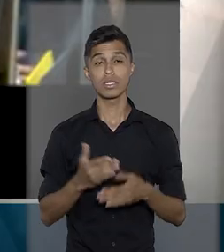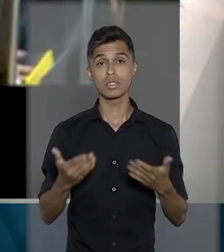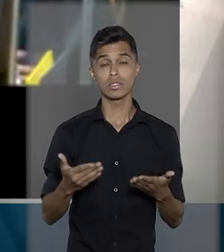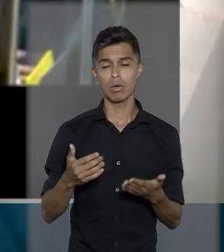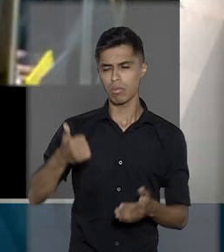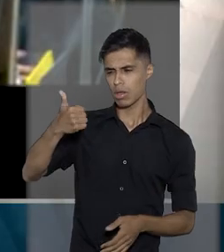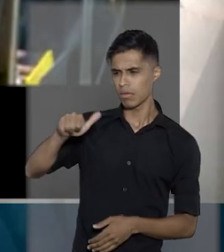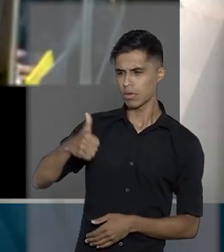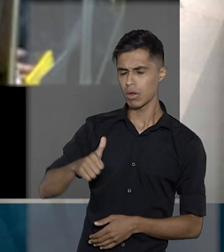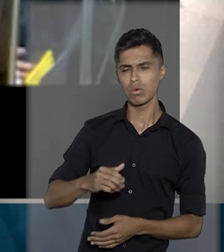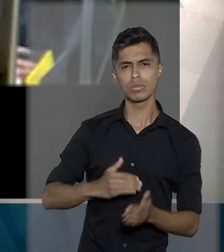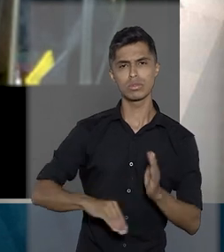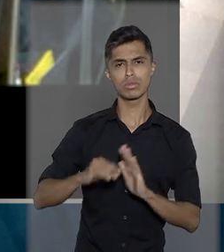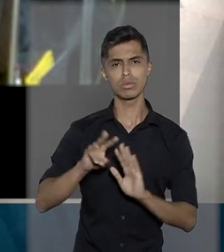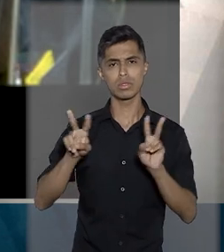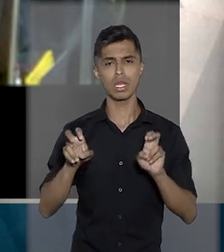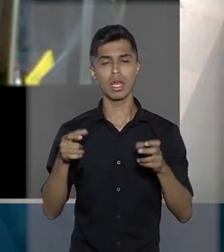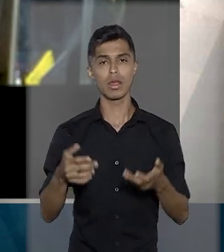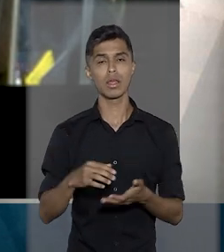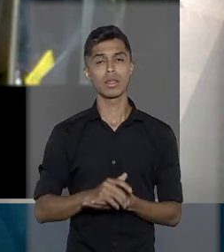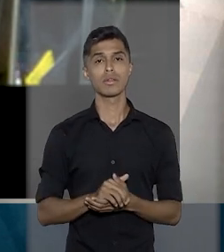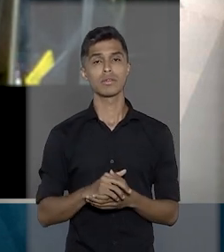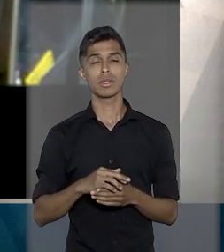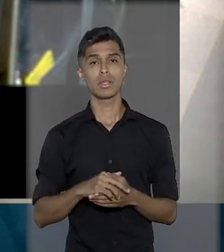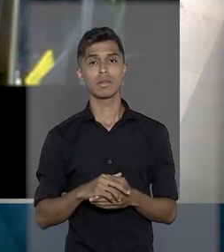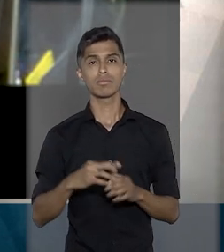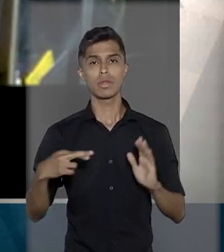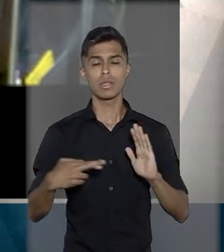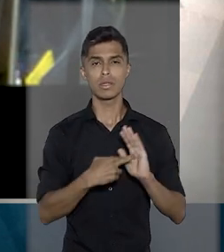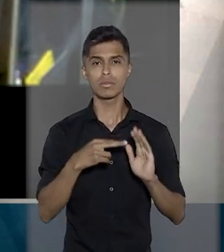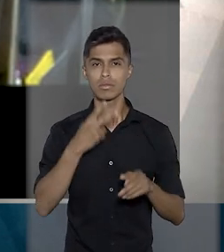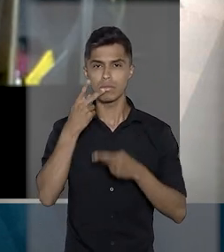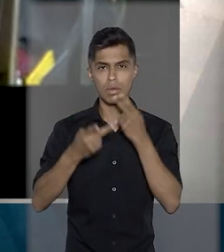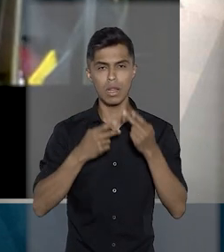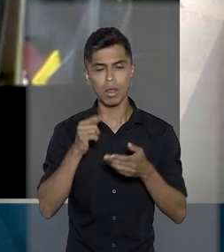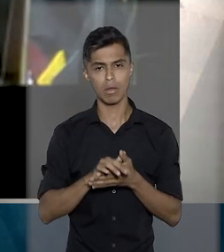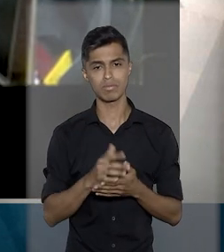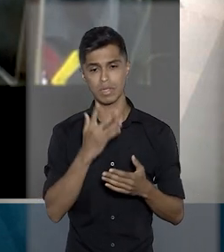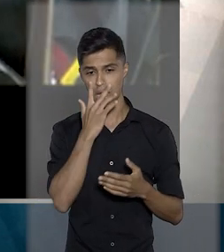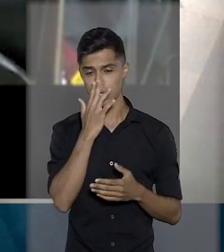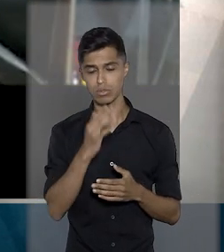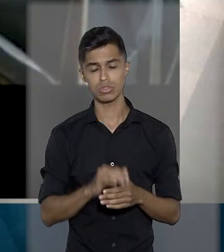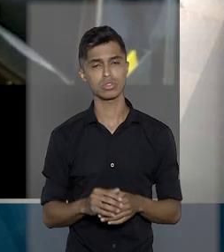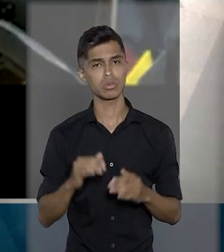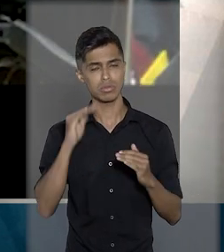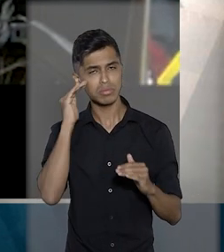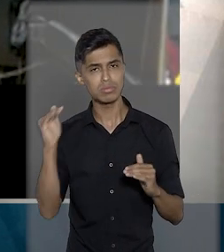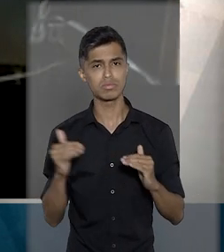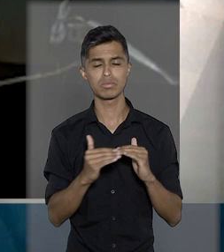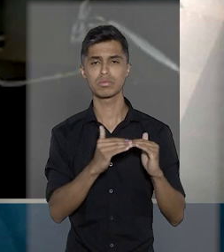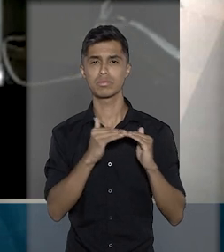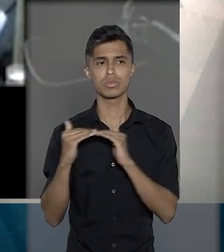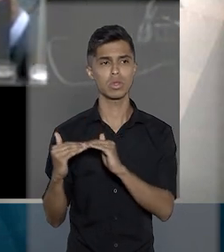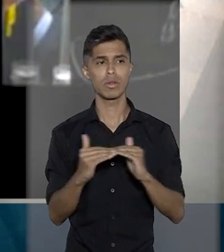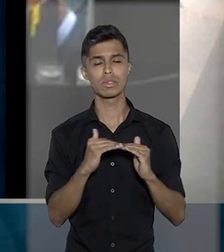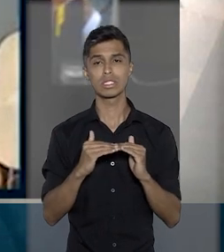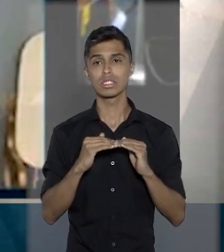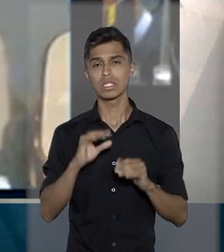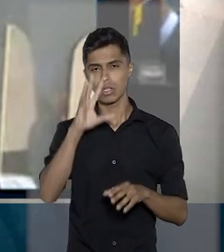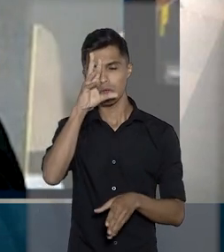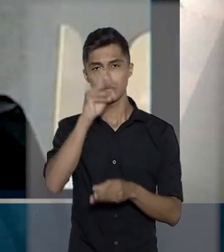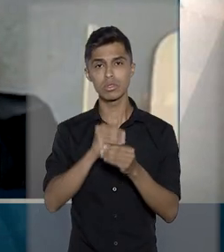ao analisar o caso a relatora ministra Regina Helena Costa afirmou ser pacífica no tribunal